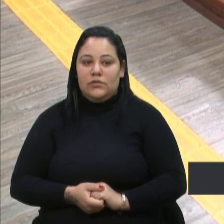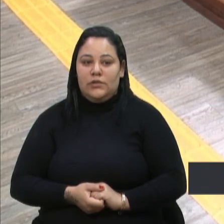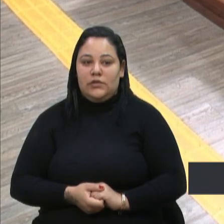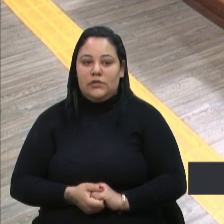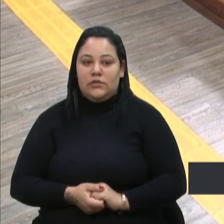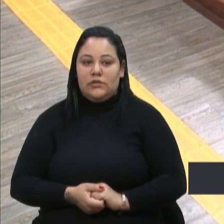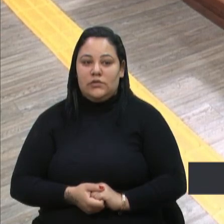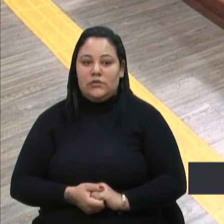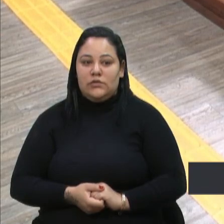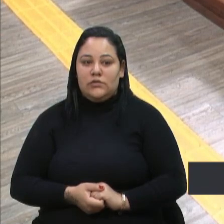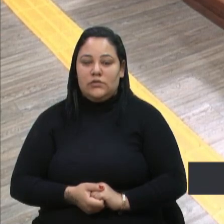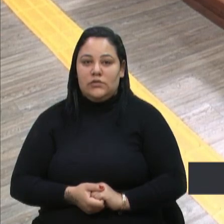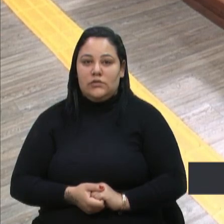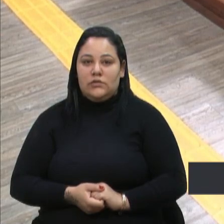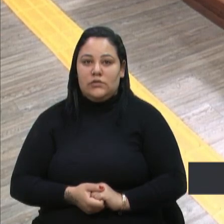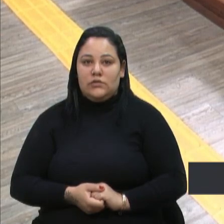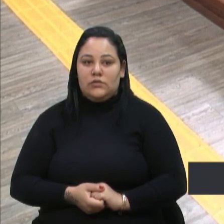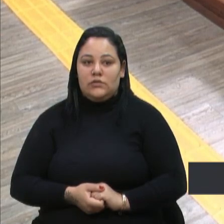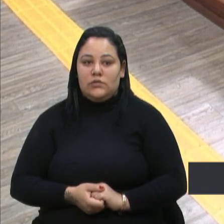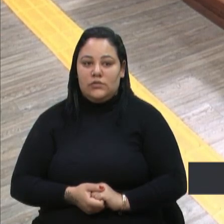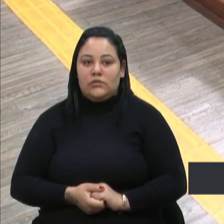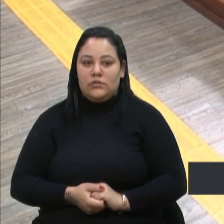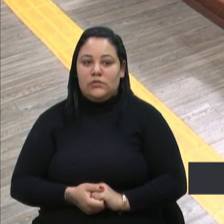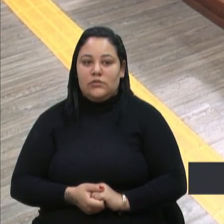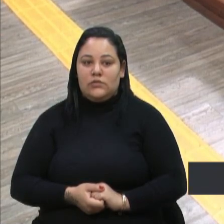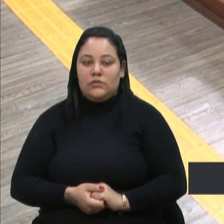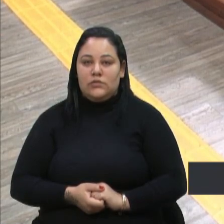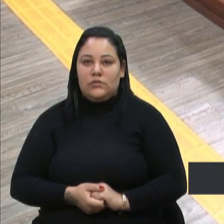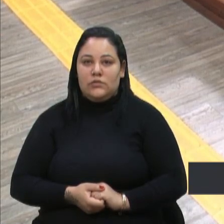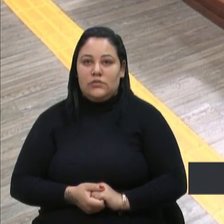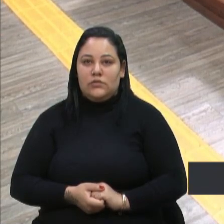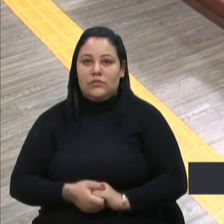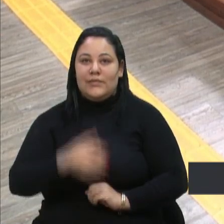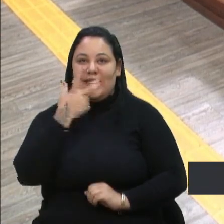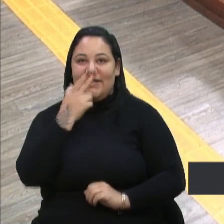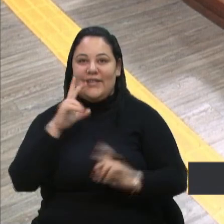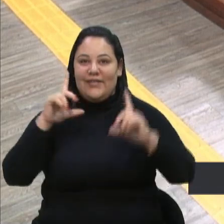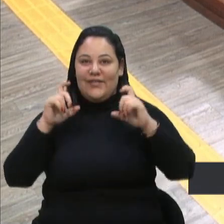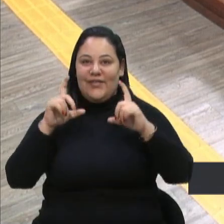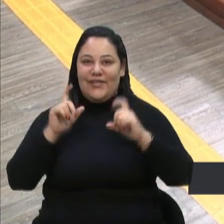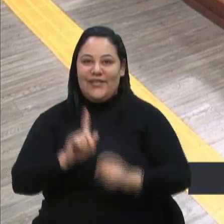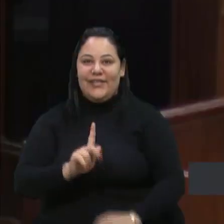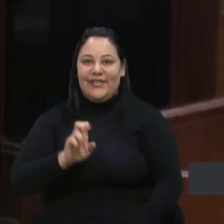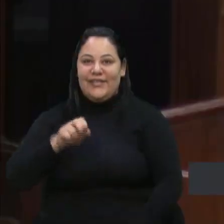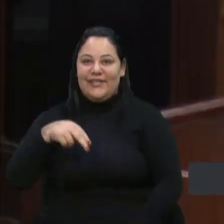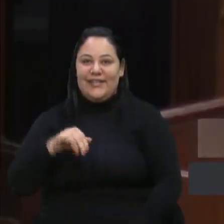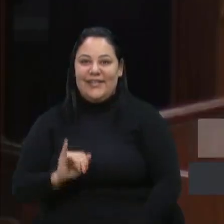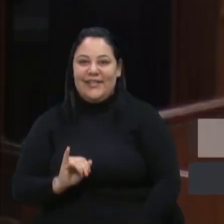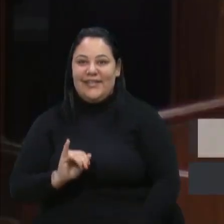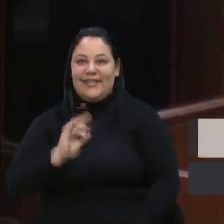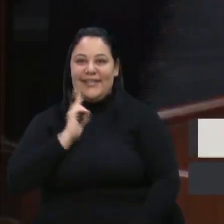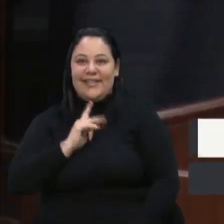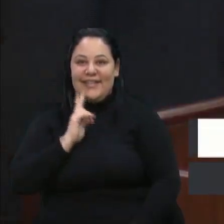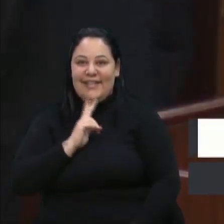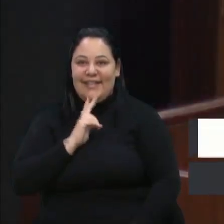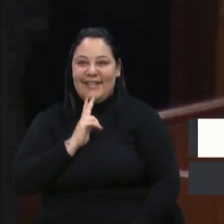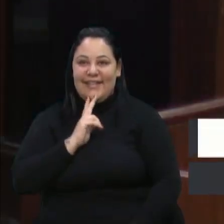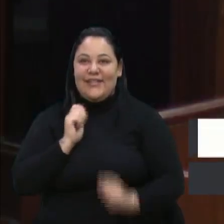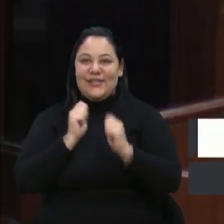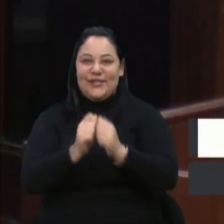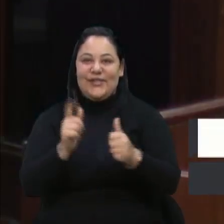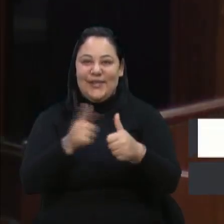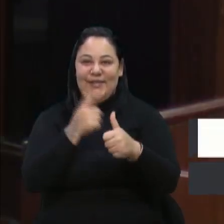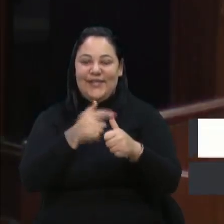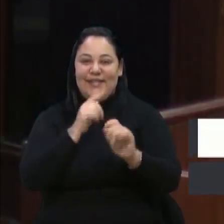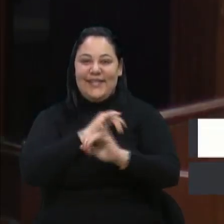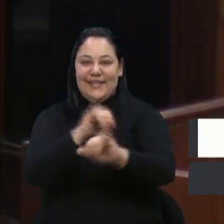parabéns. Isso aí é Photoshop. Parece as fotos da Geni PTF lá e do Renato Oliveira, né? Da primeira